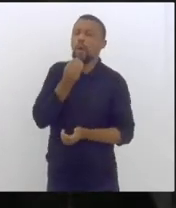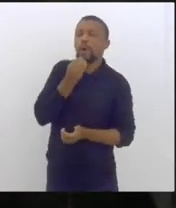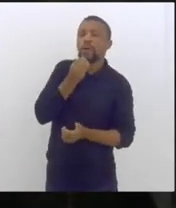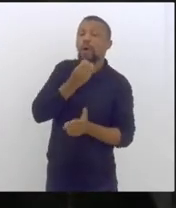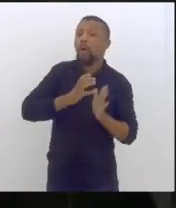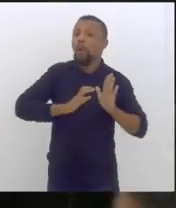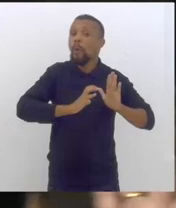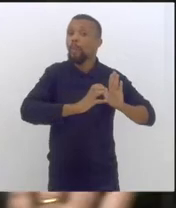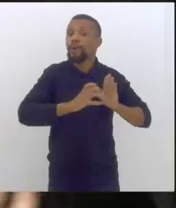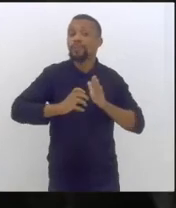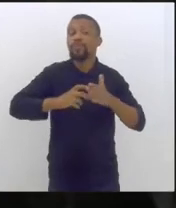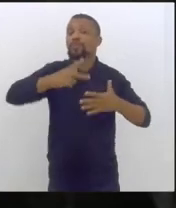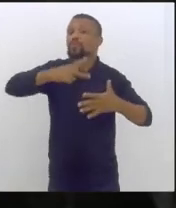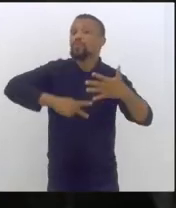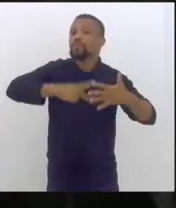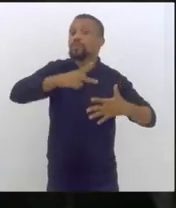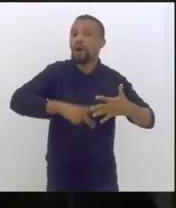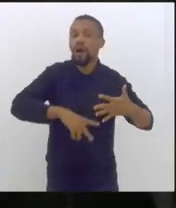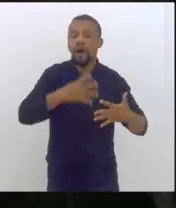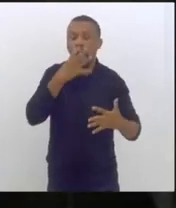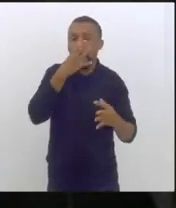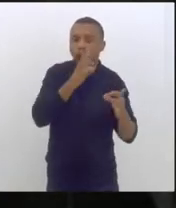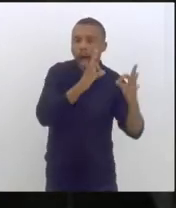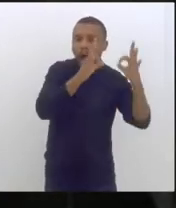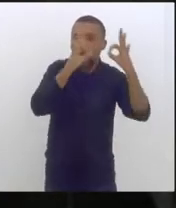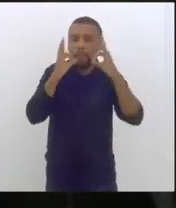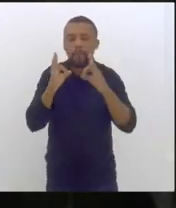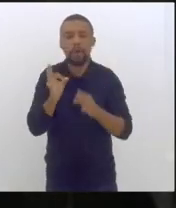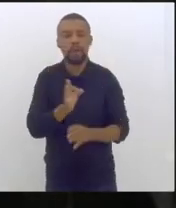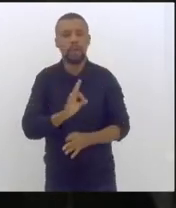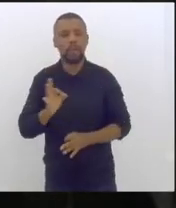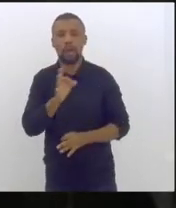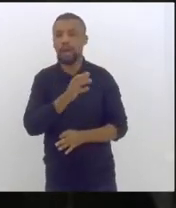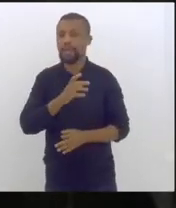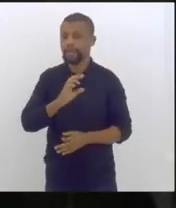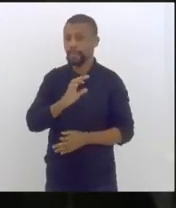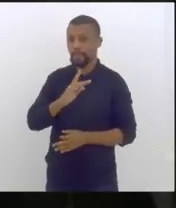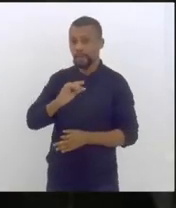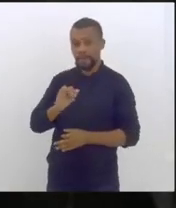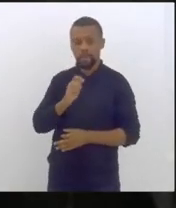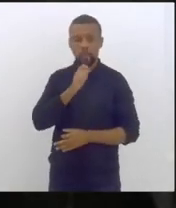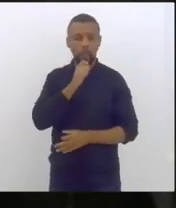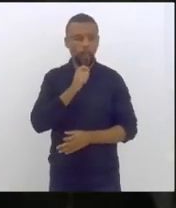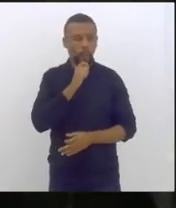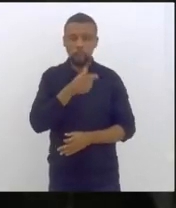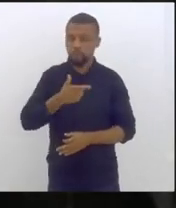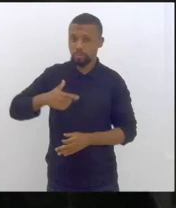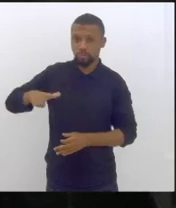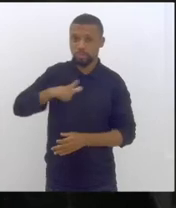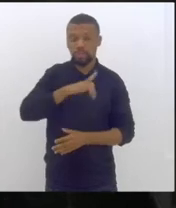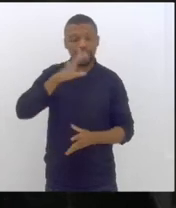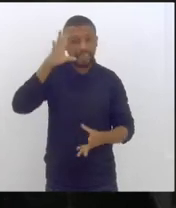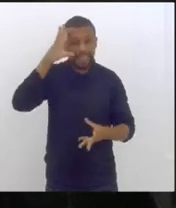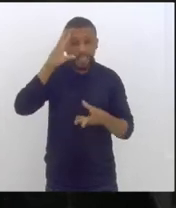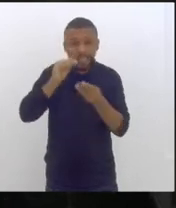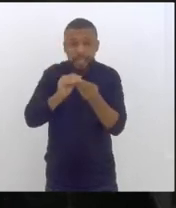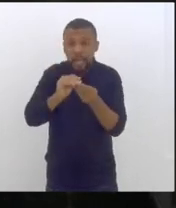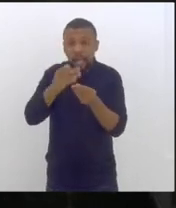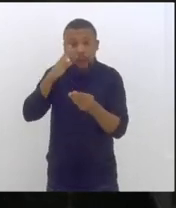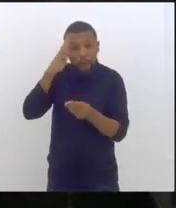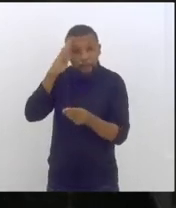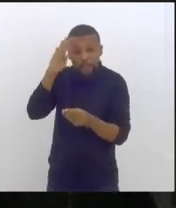não acompanhou a presente CPI para entender o âmago